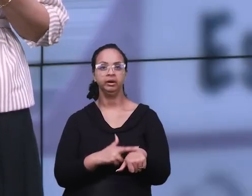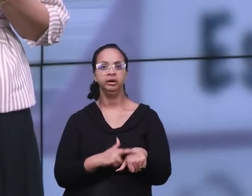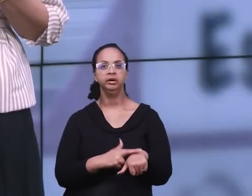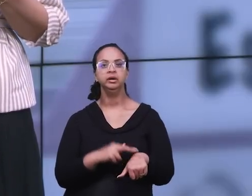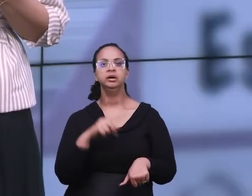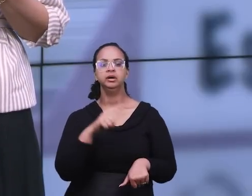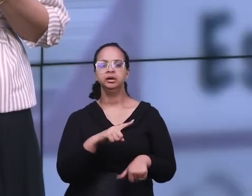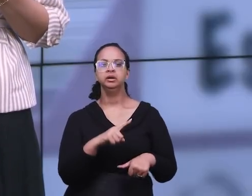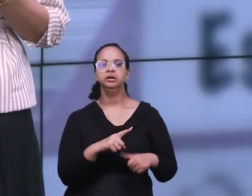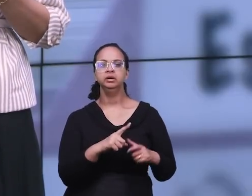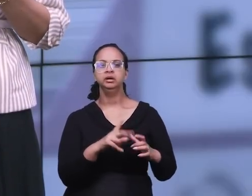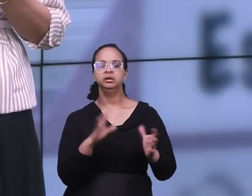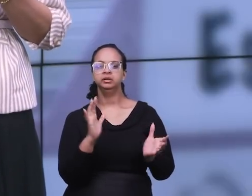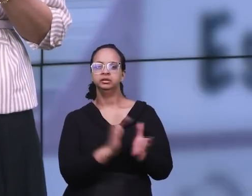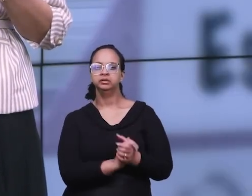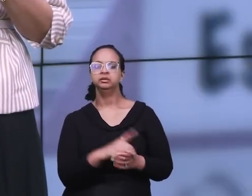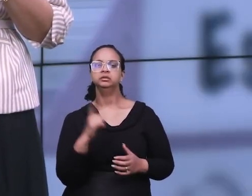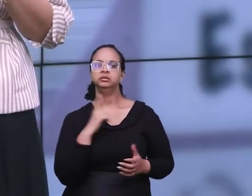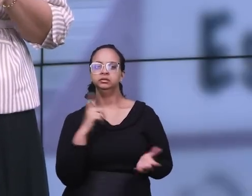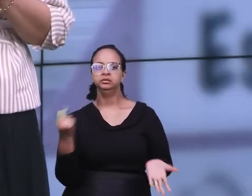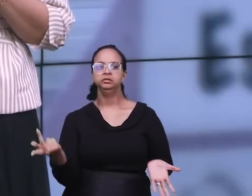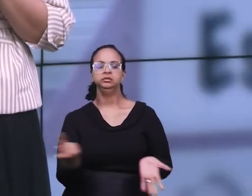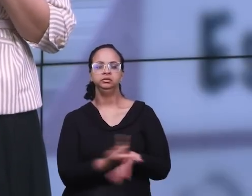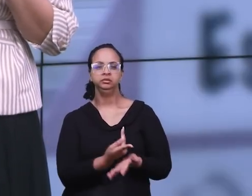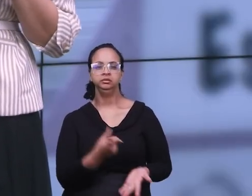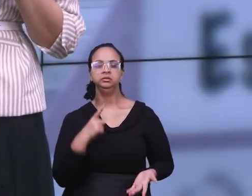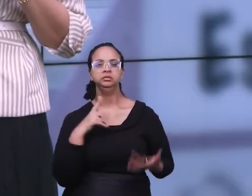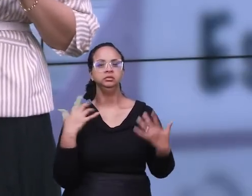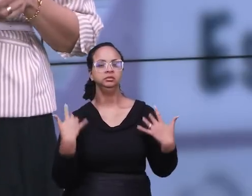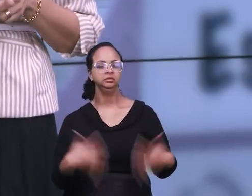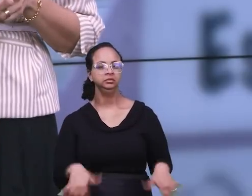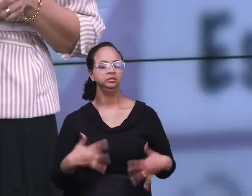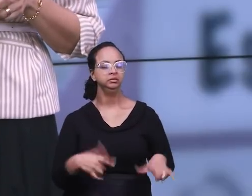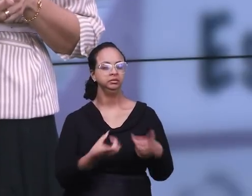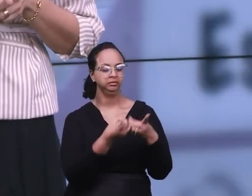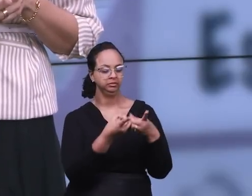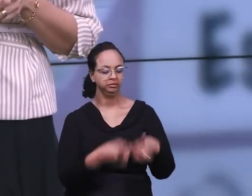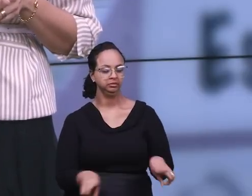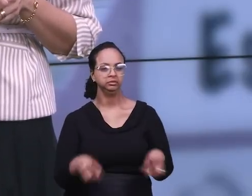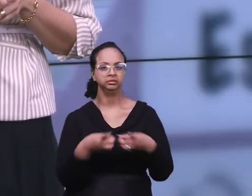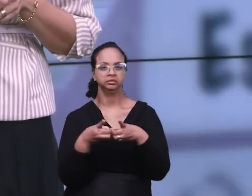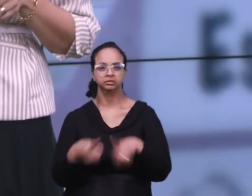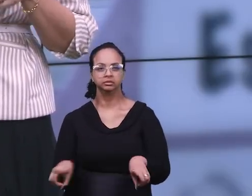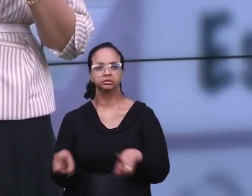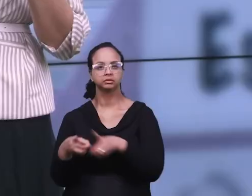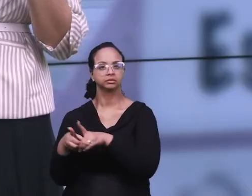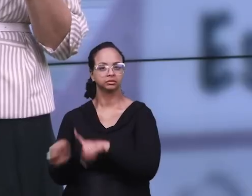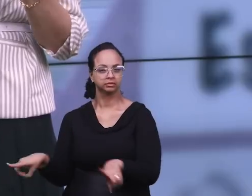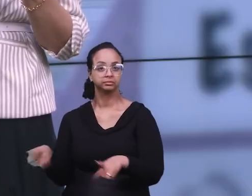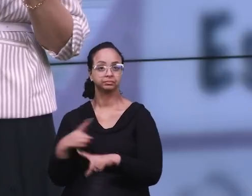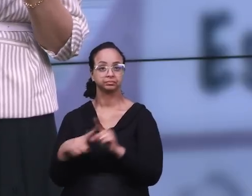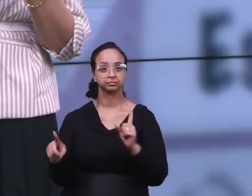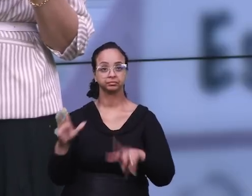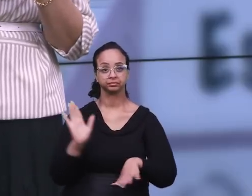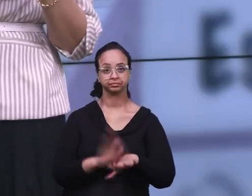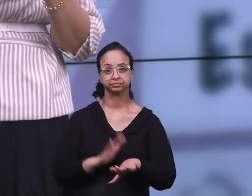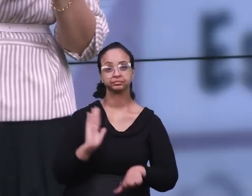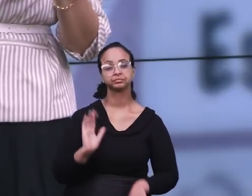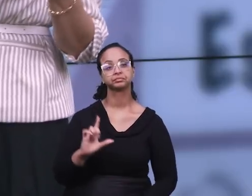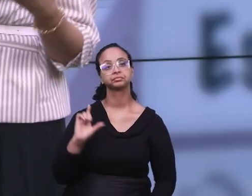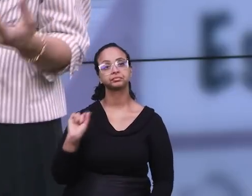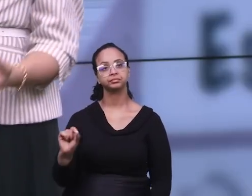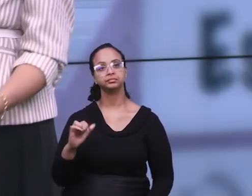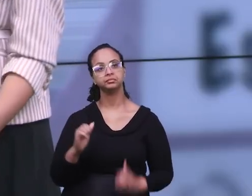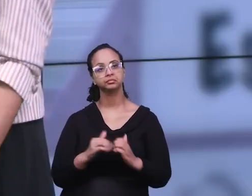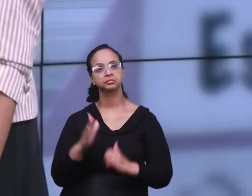são nesses lares que acontecem o maior número de divórcios. Já os casamentos mais